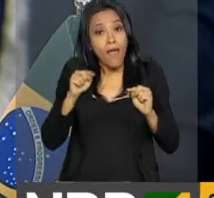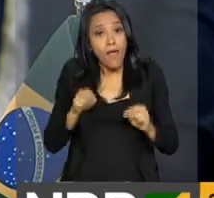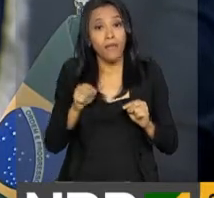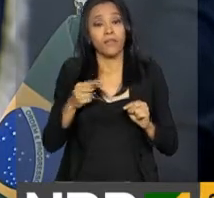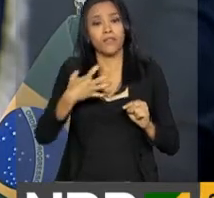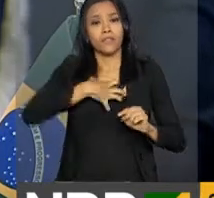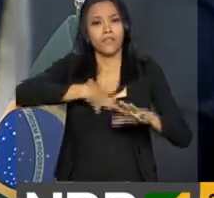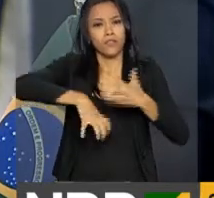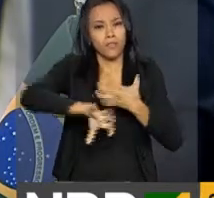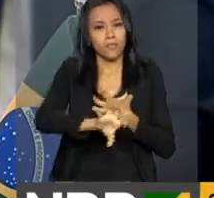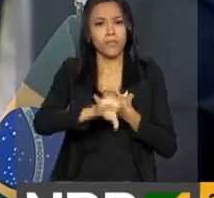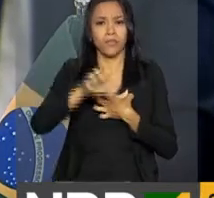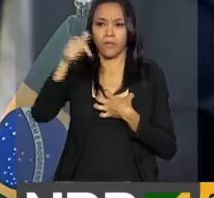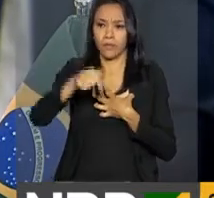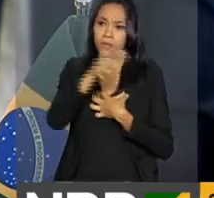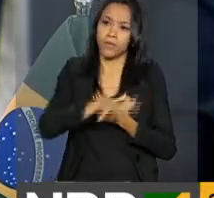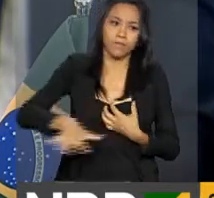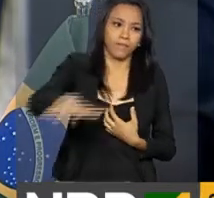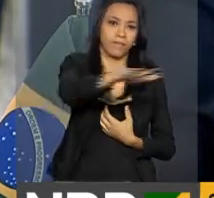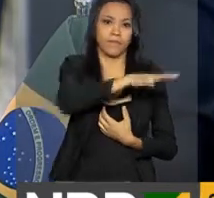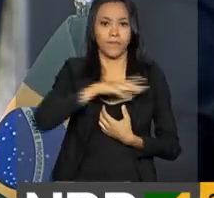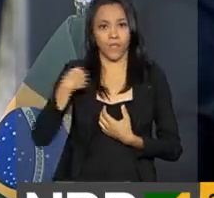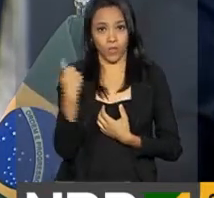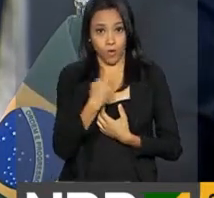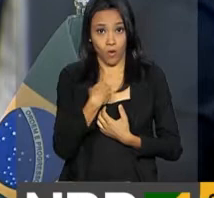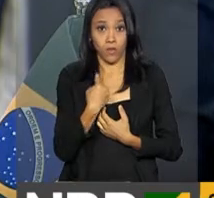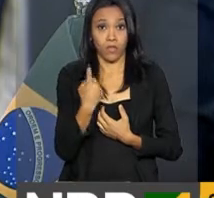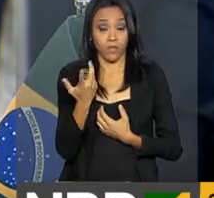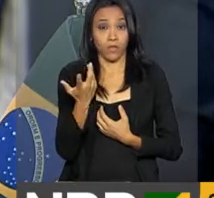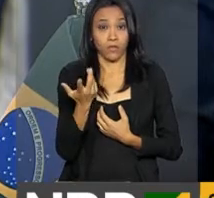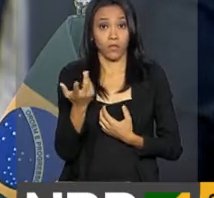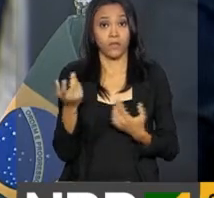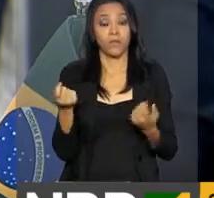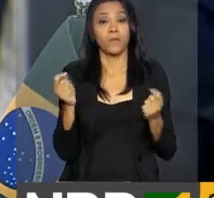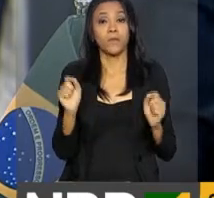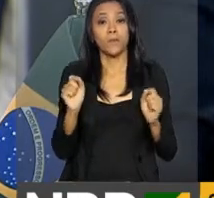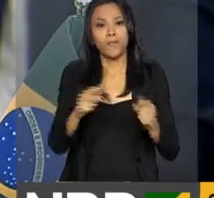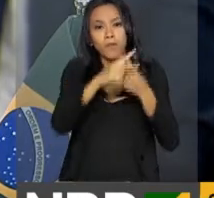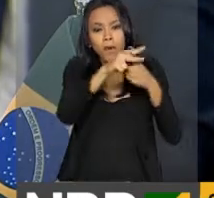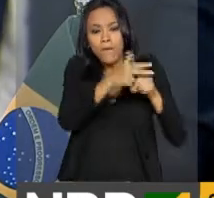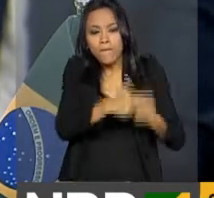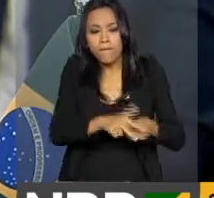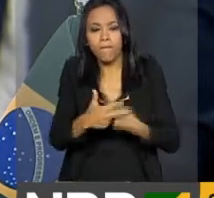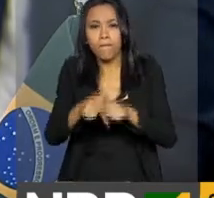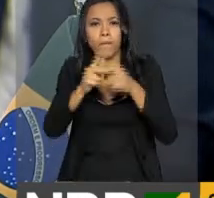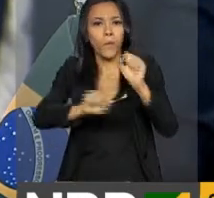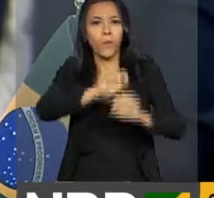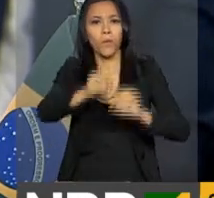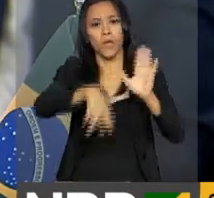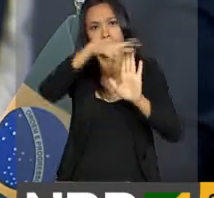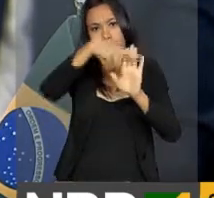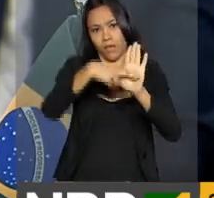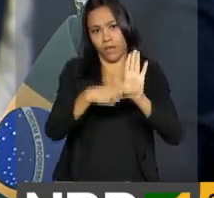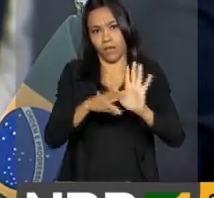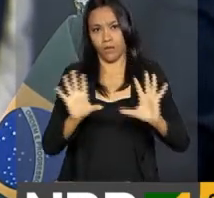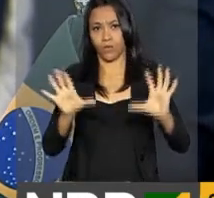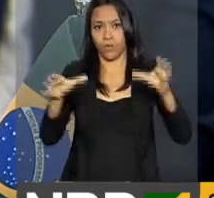espírito que estamos aprimorando a dimensão regulatória do